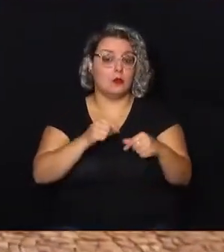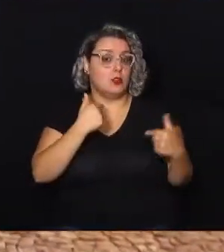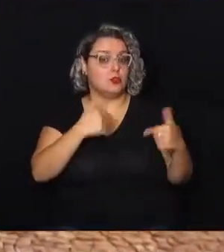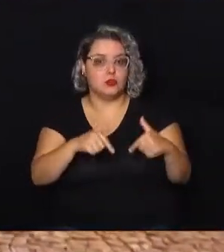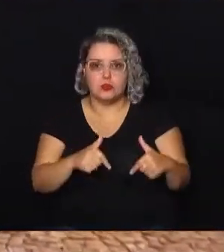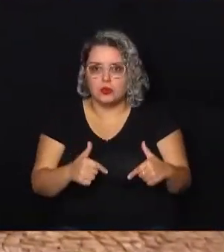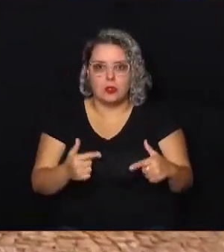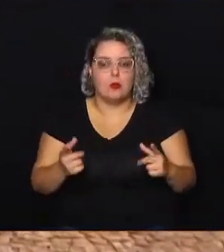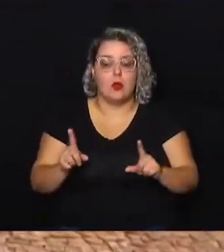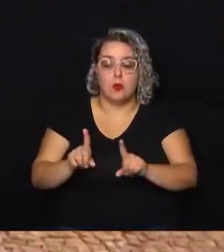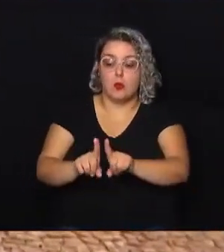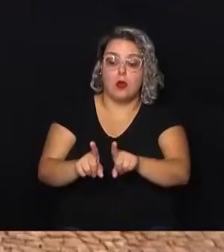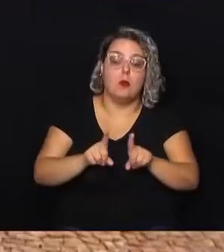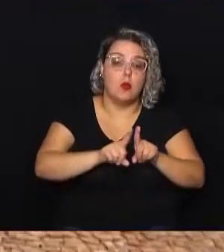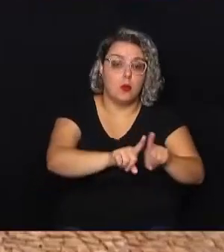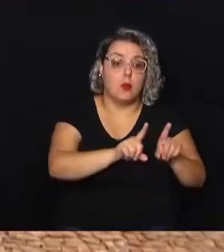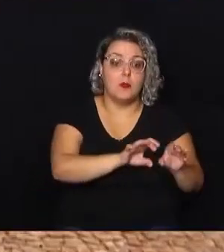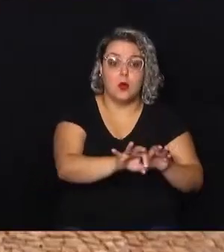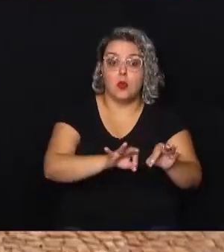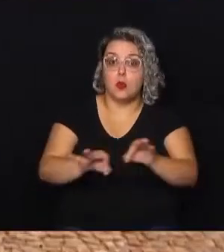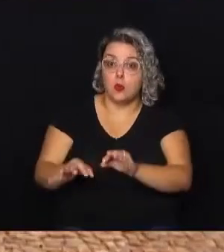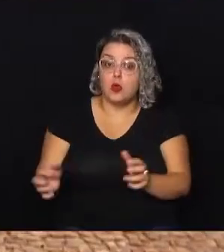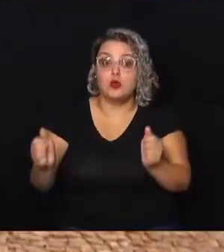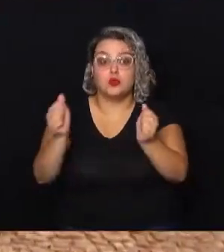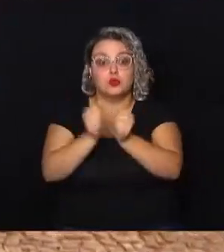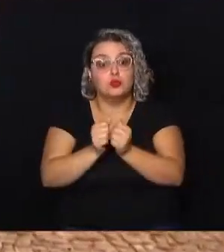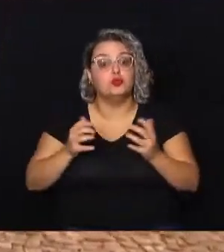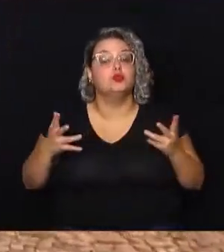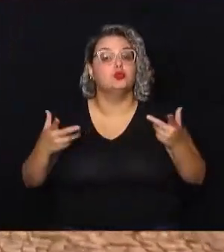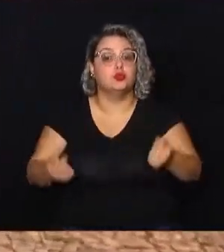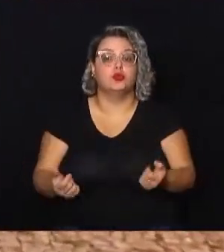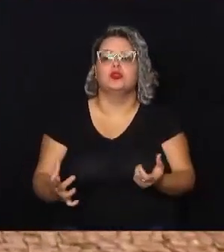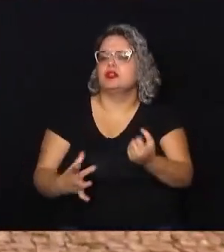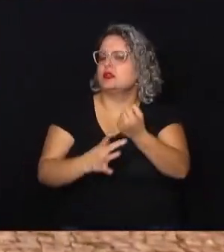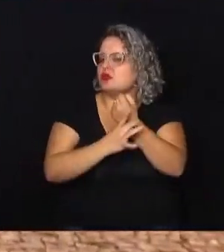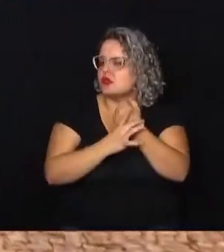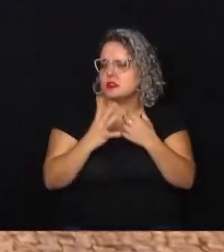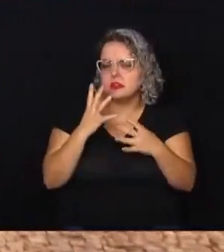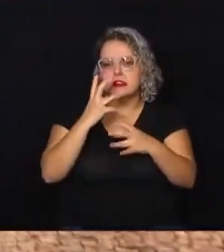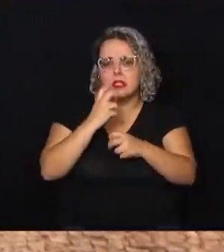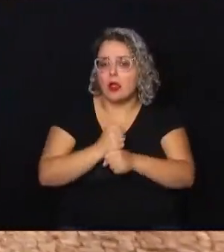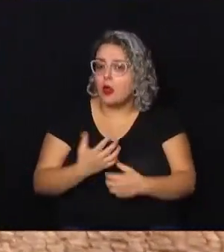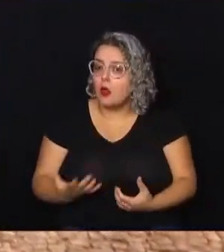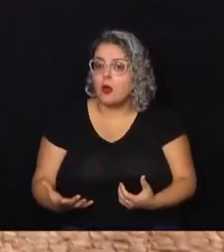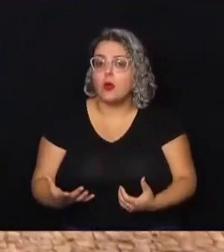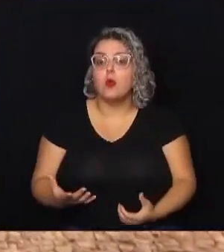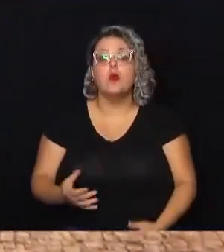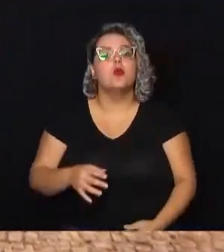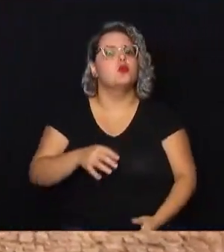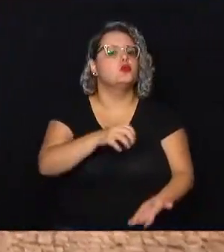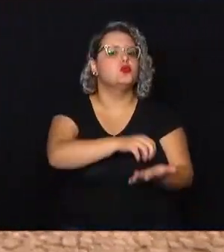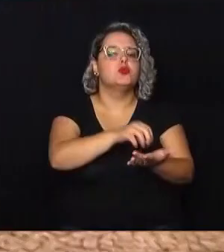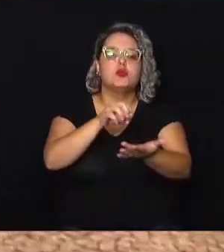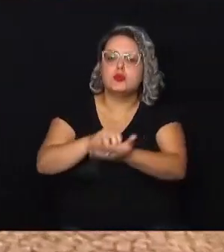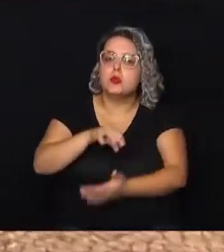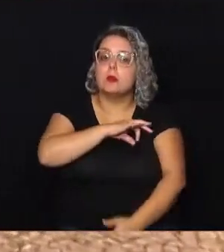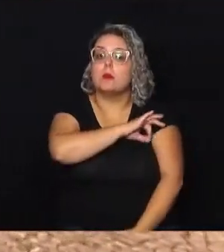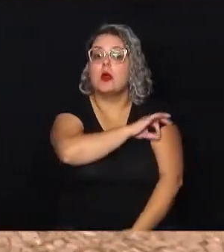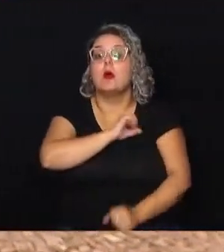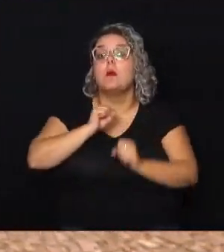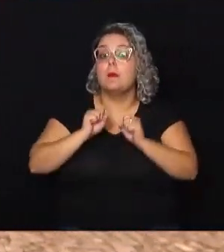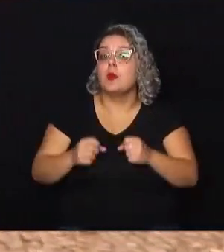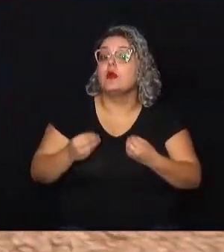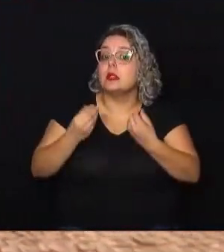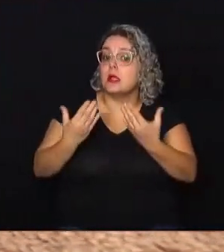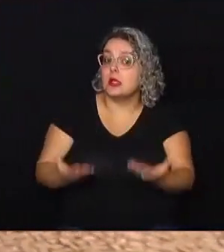em parceria, o planejamento em parceria com todas as forças de segurança, com os órgãos da prefeitura, para poder proporcionar